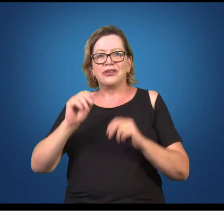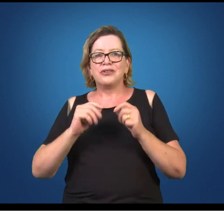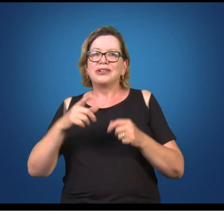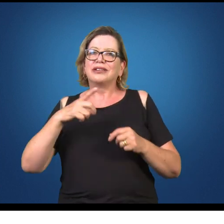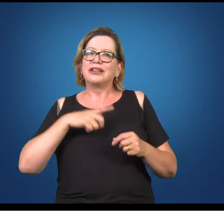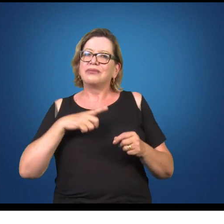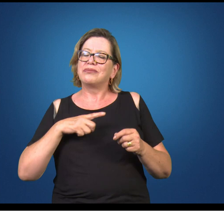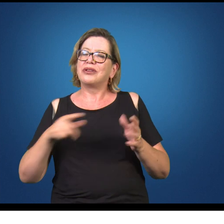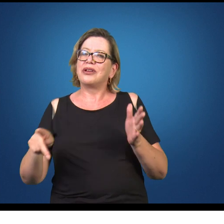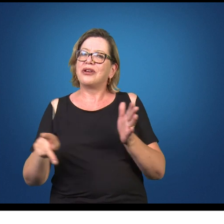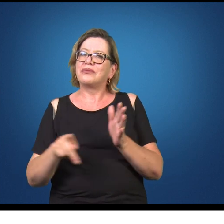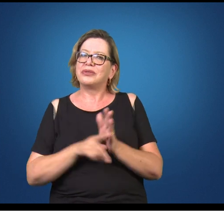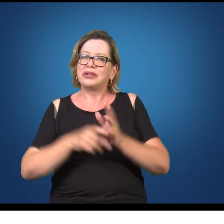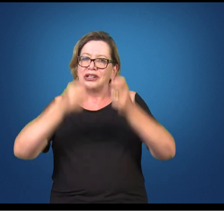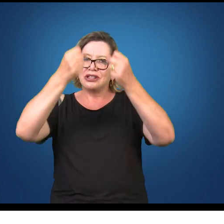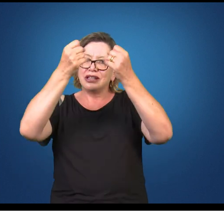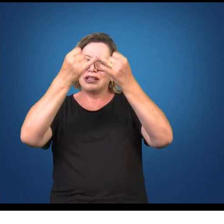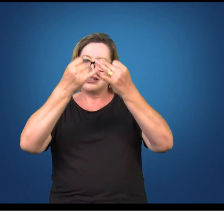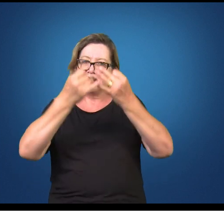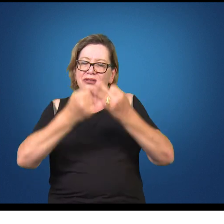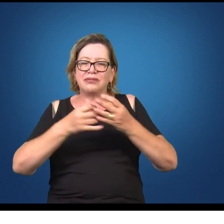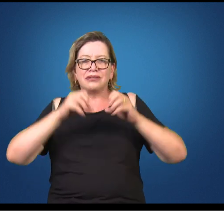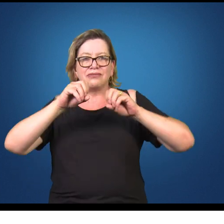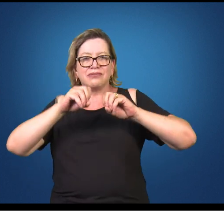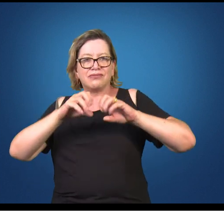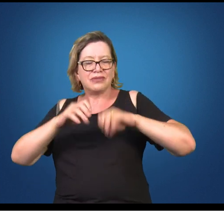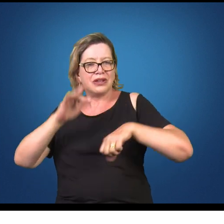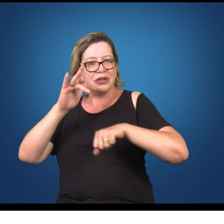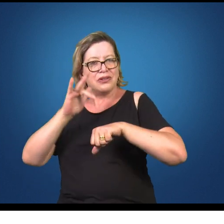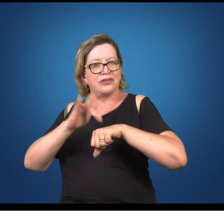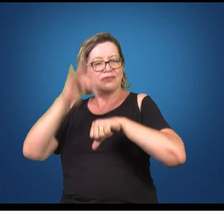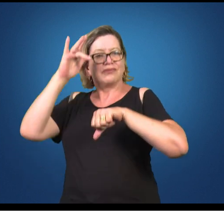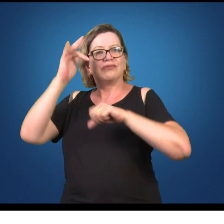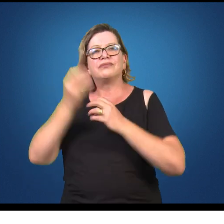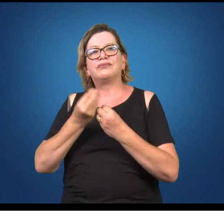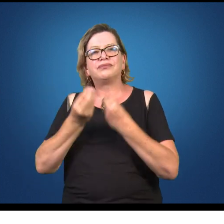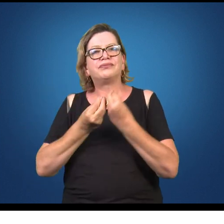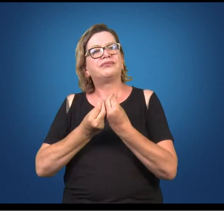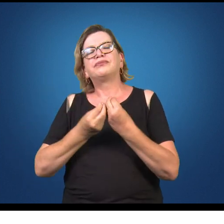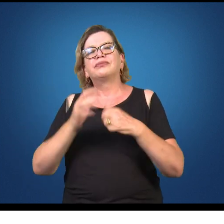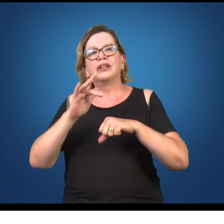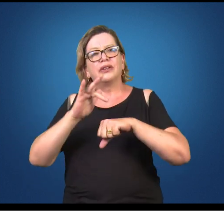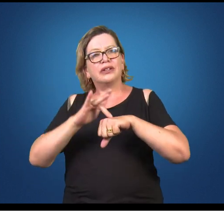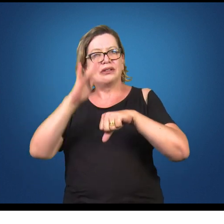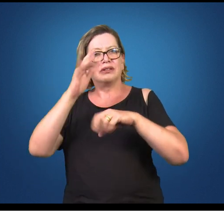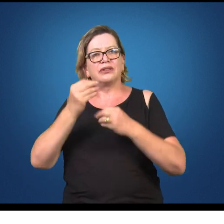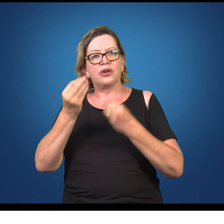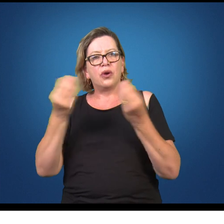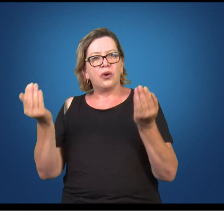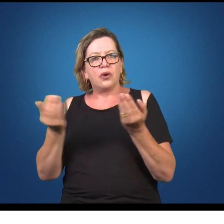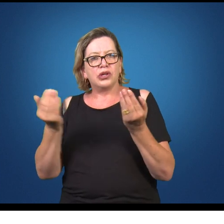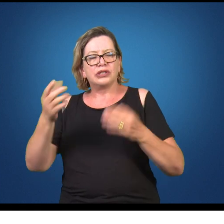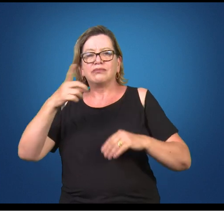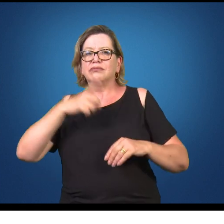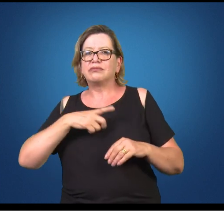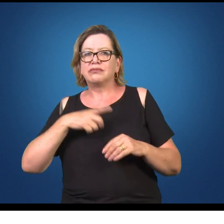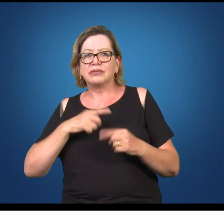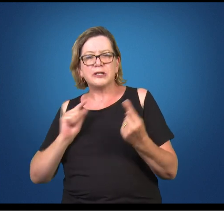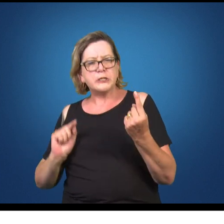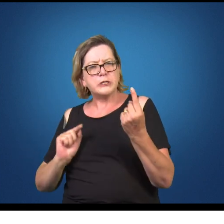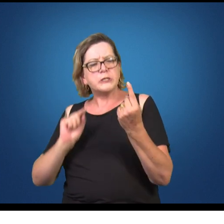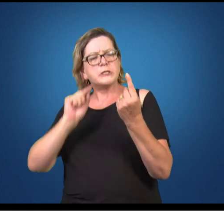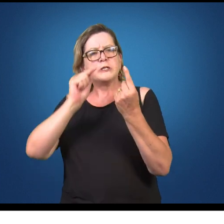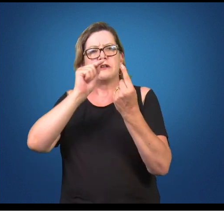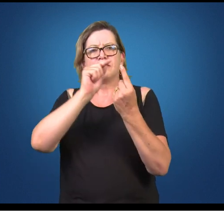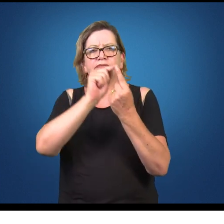gente fala como educação do sensível. Então, assim, hoje em dia a gente tem um enfoque muito grande